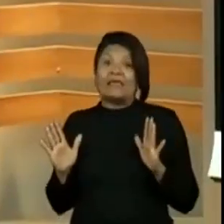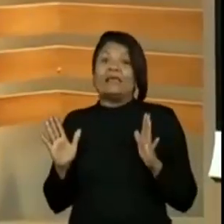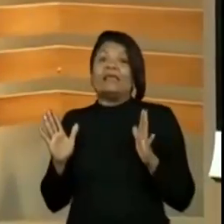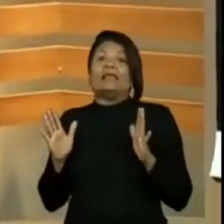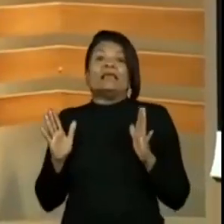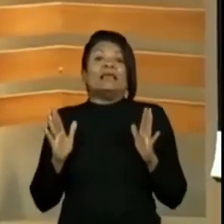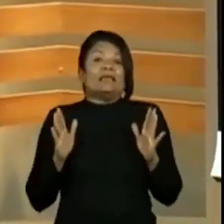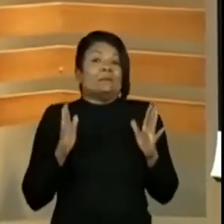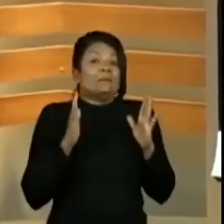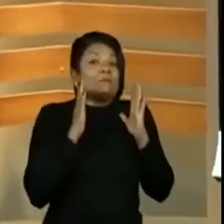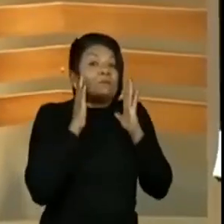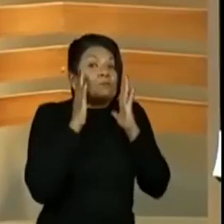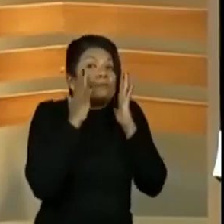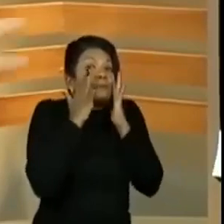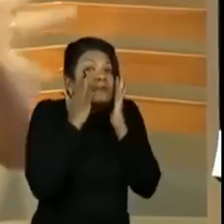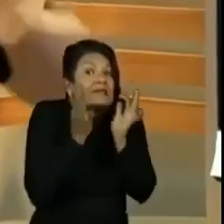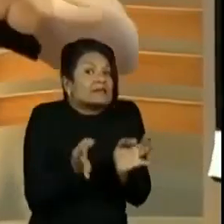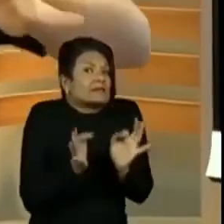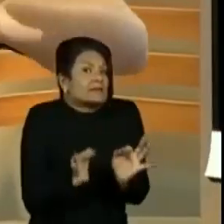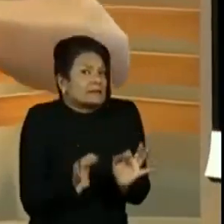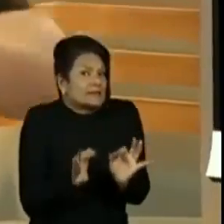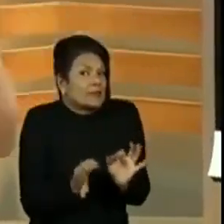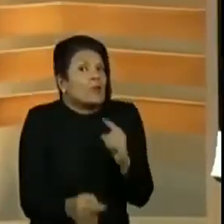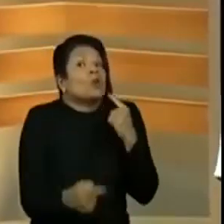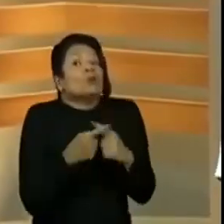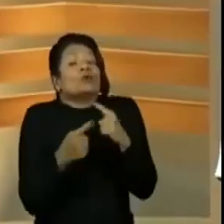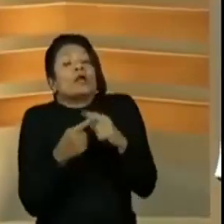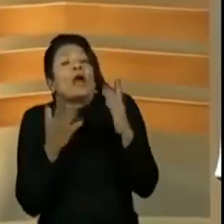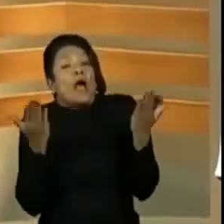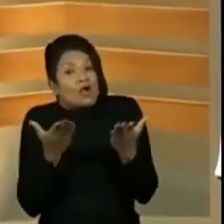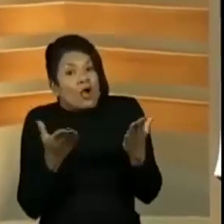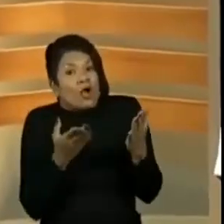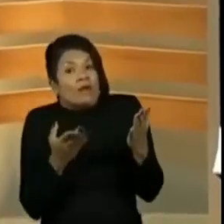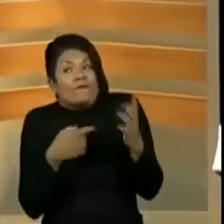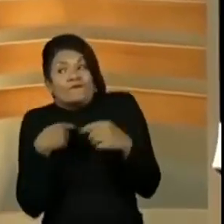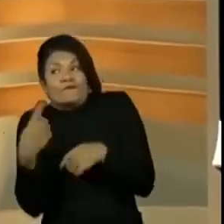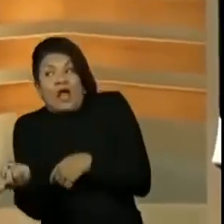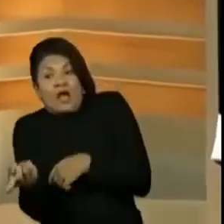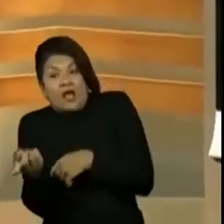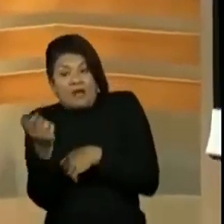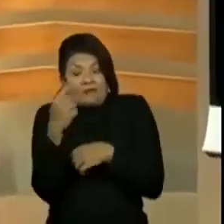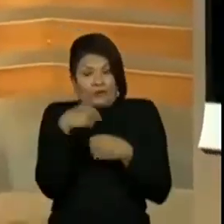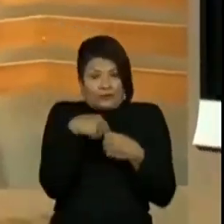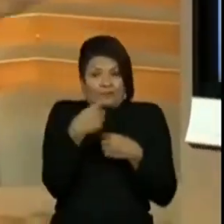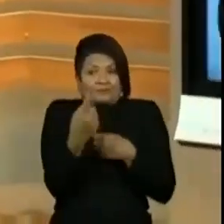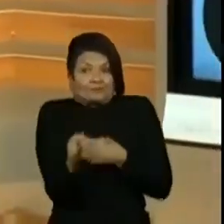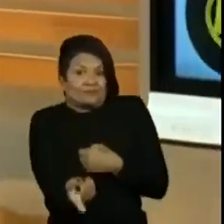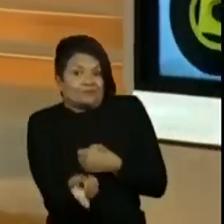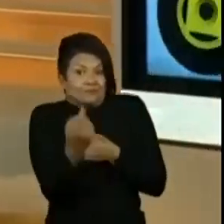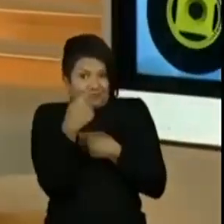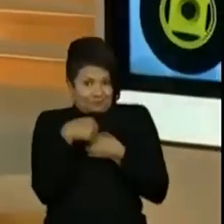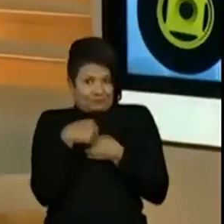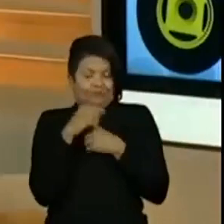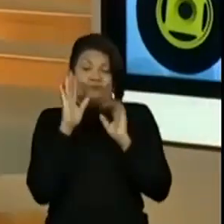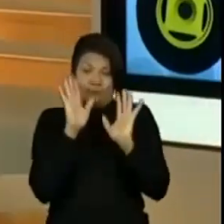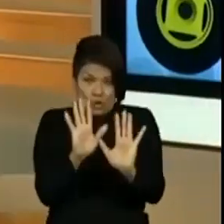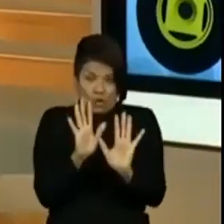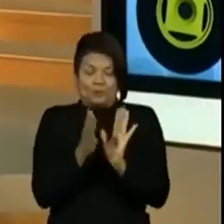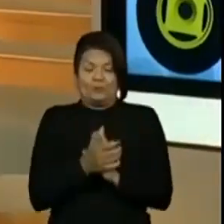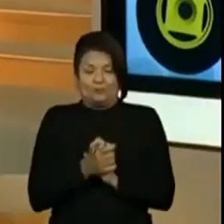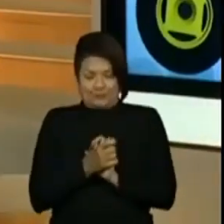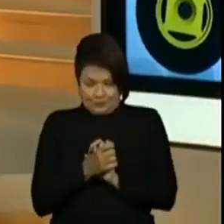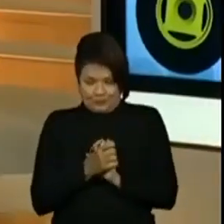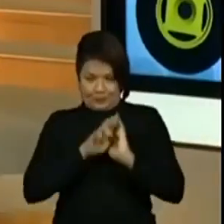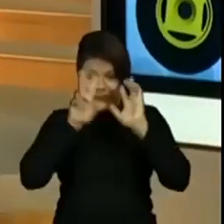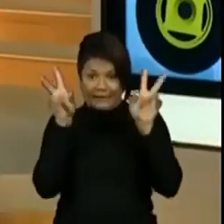prestem bastante atenção porque agora nós vamos ter idas e vindas. Por quê? Nós estamos discutindo recursos naturais e